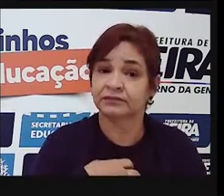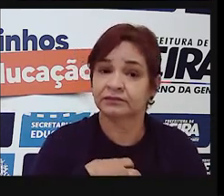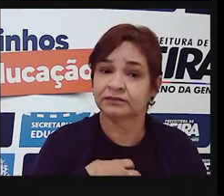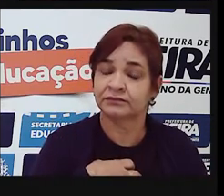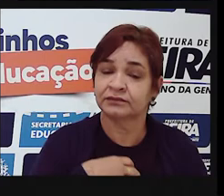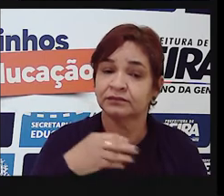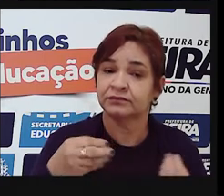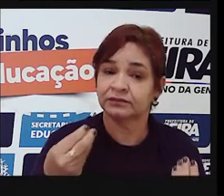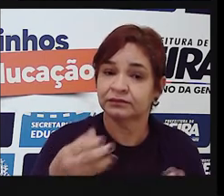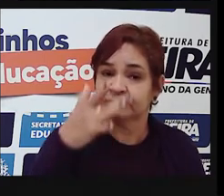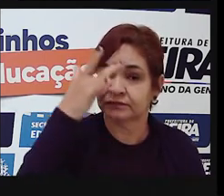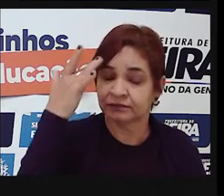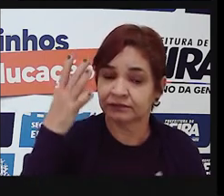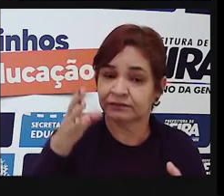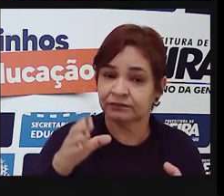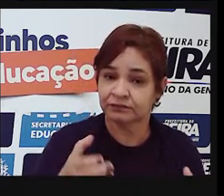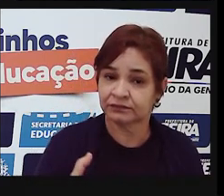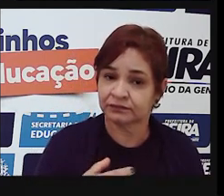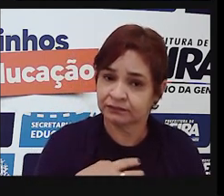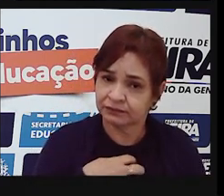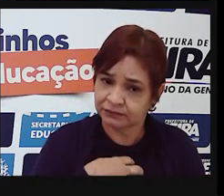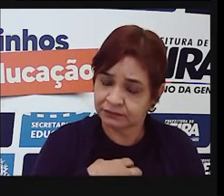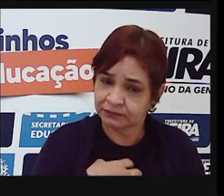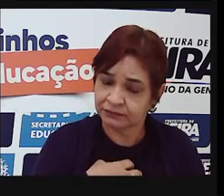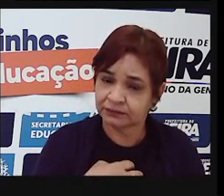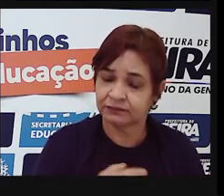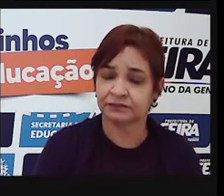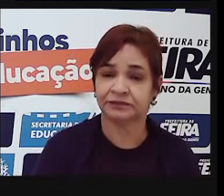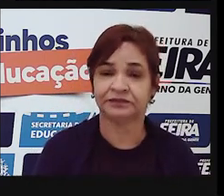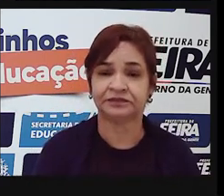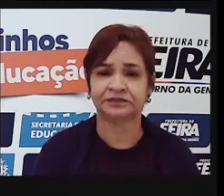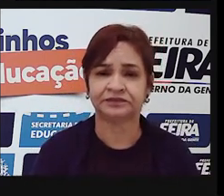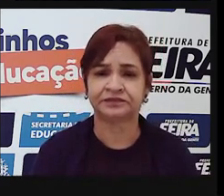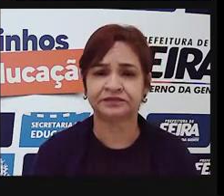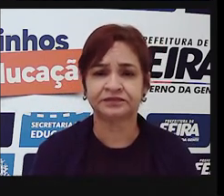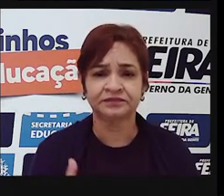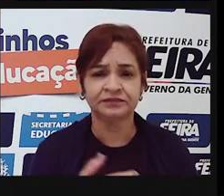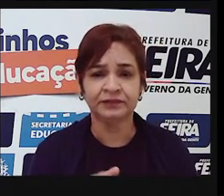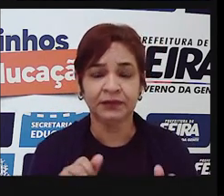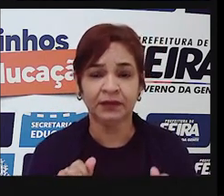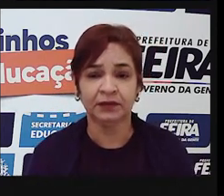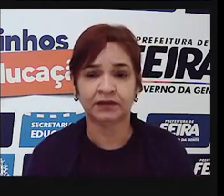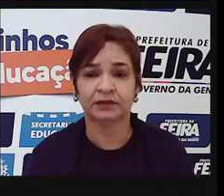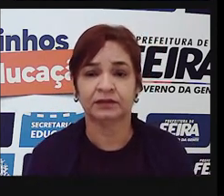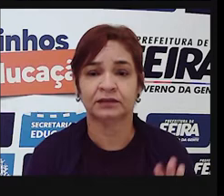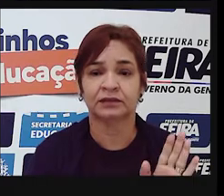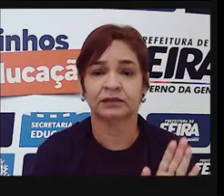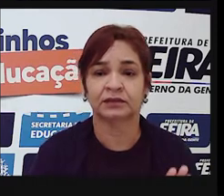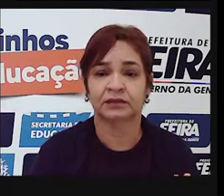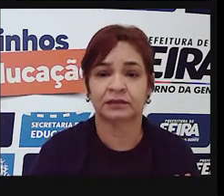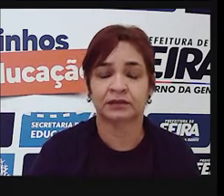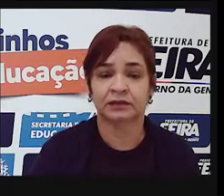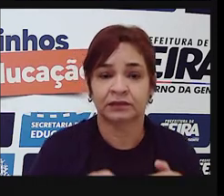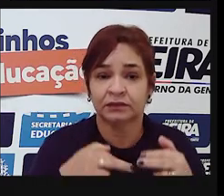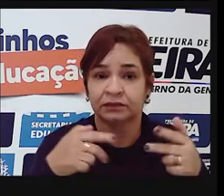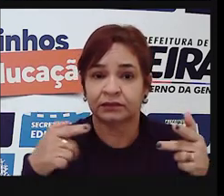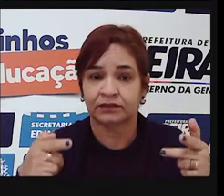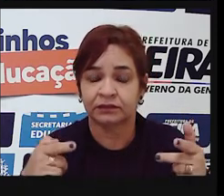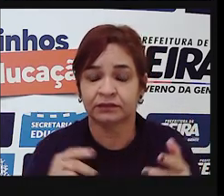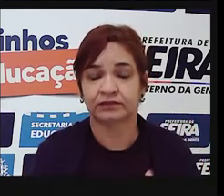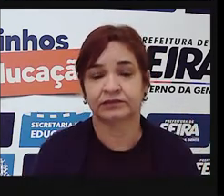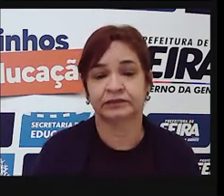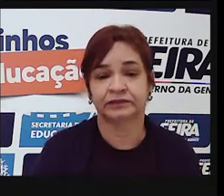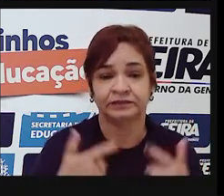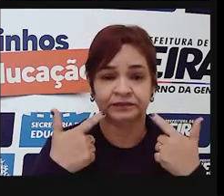se expressar. E a arte pode se expressar através de várias linguagens,